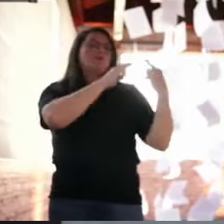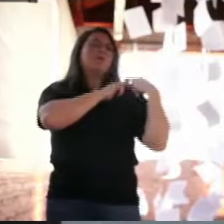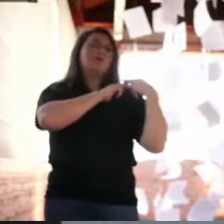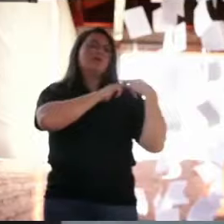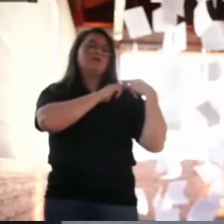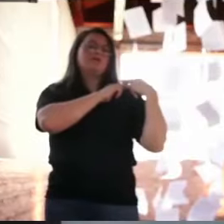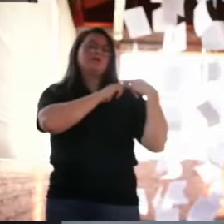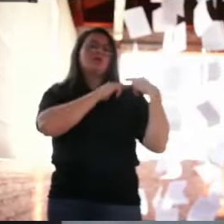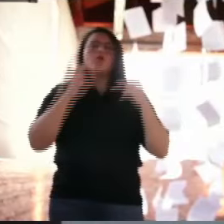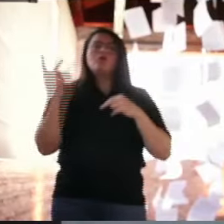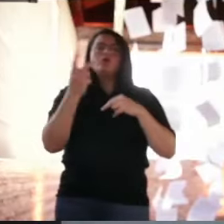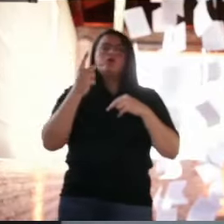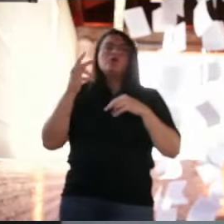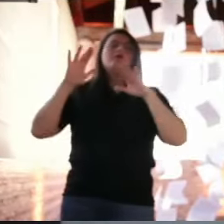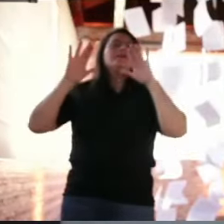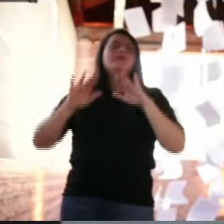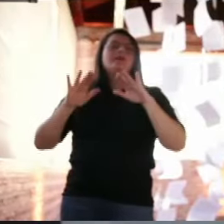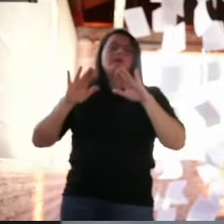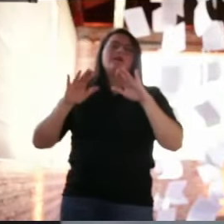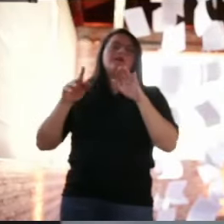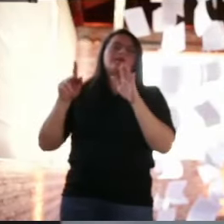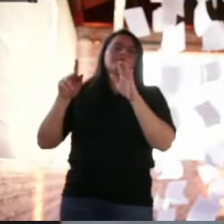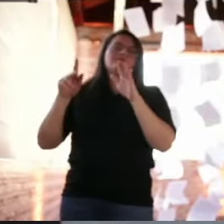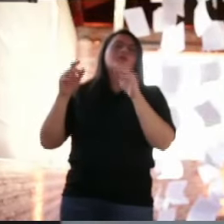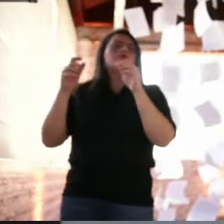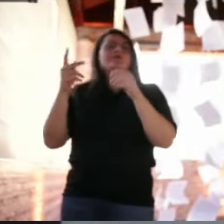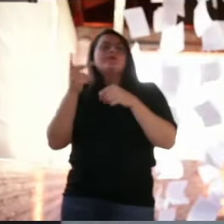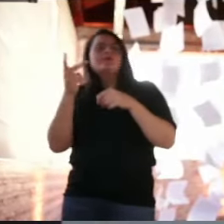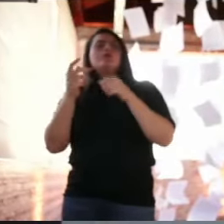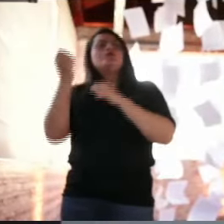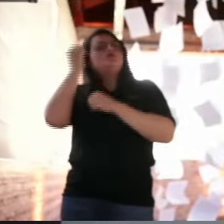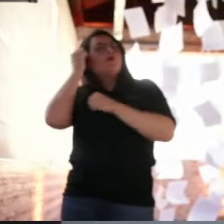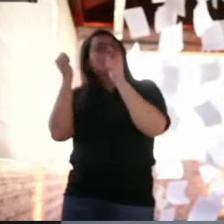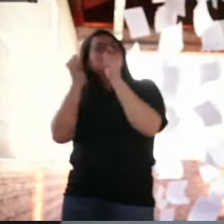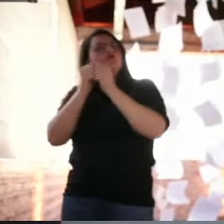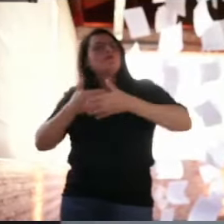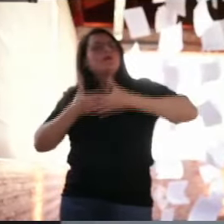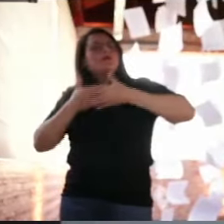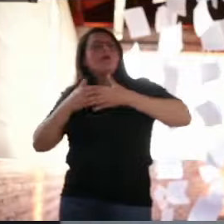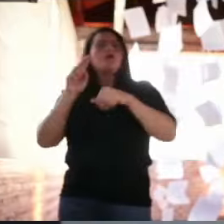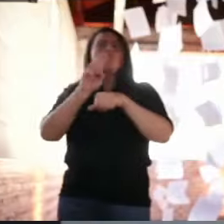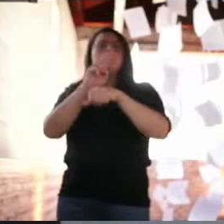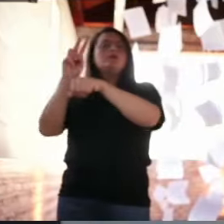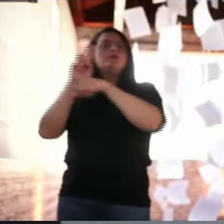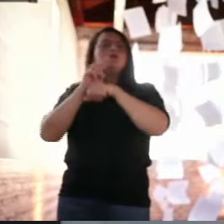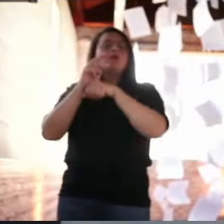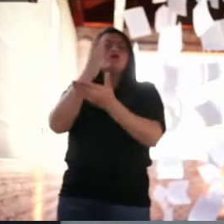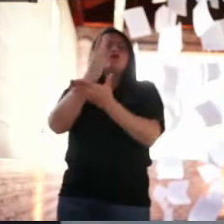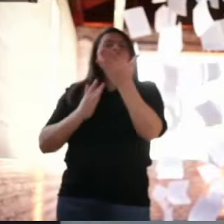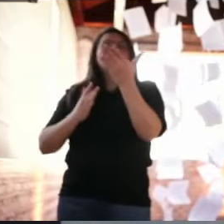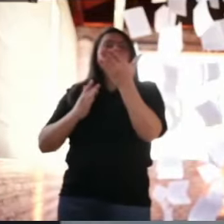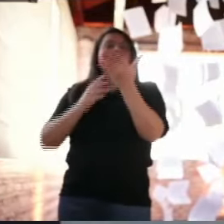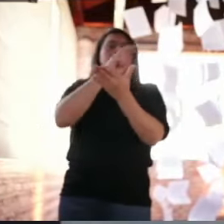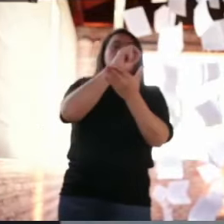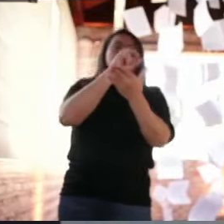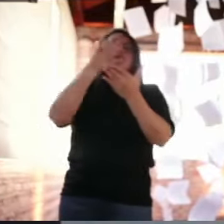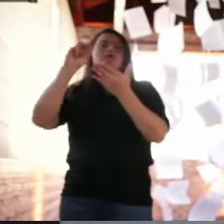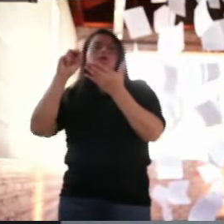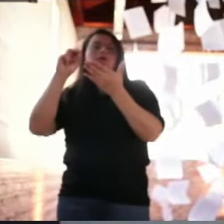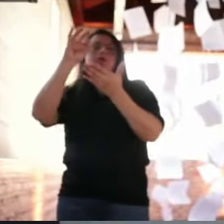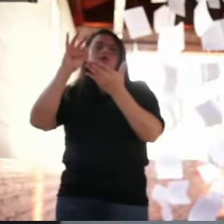quarentena ambos ambos dormem com bebê e os cuidados são divididos 50/50